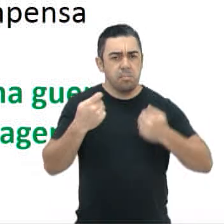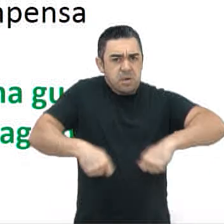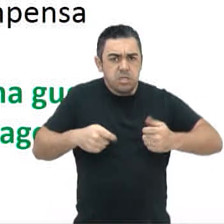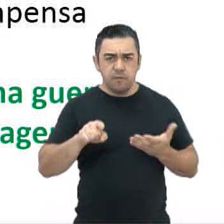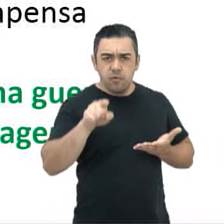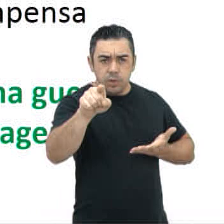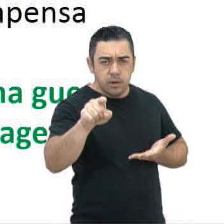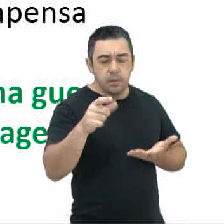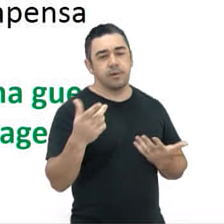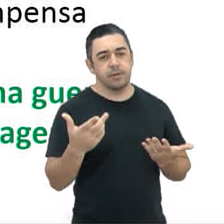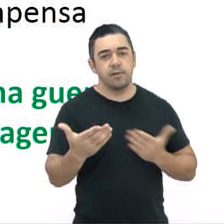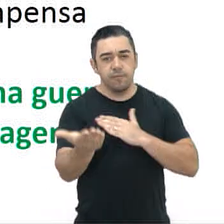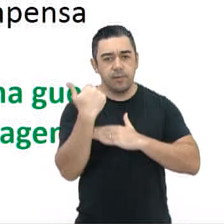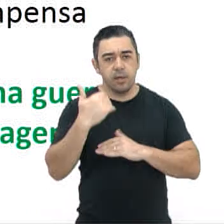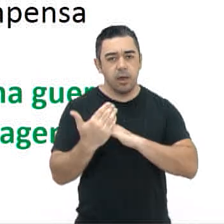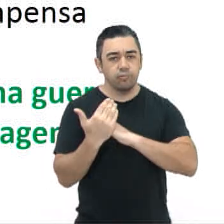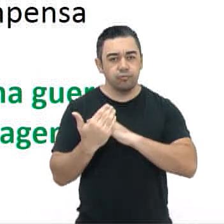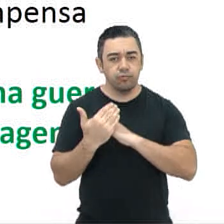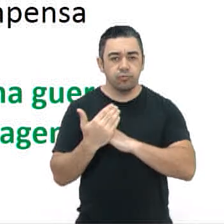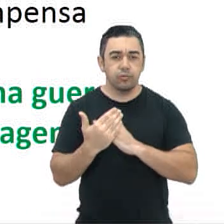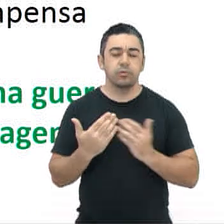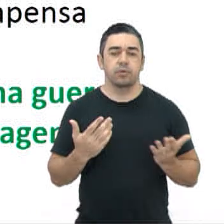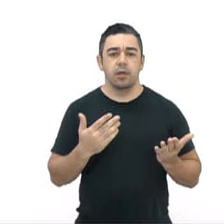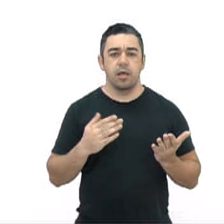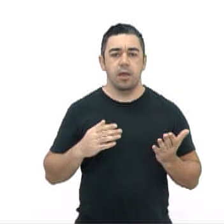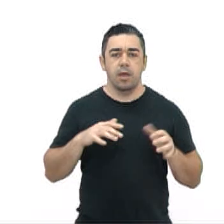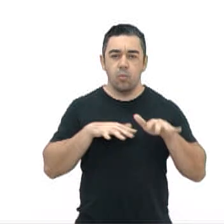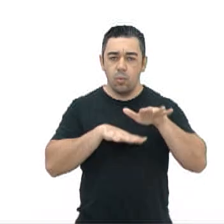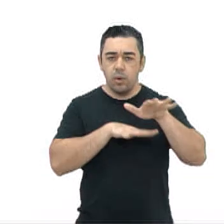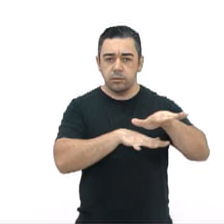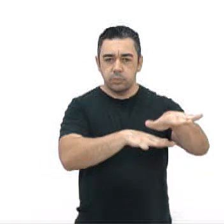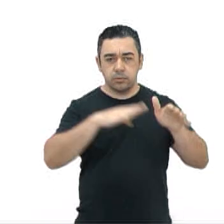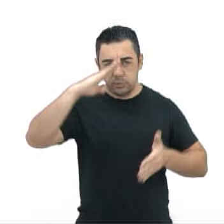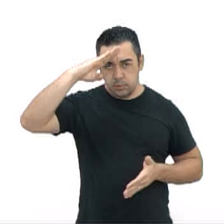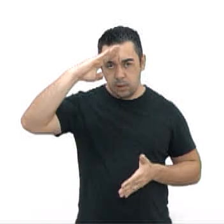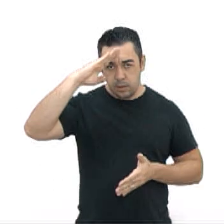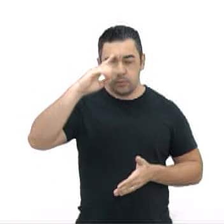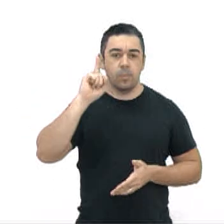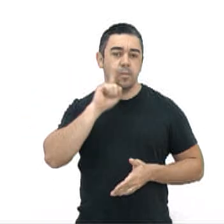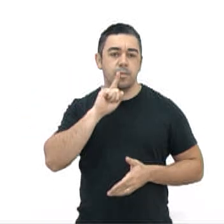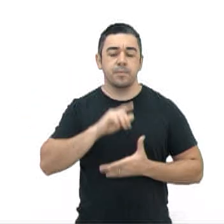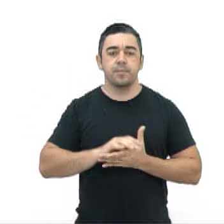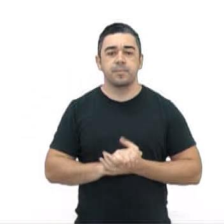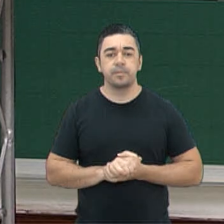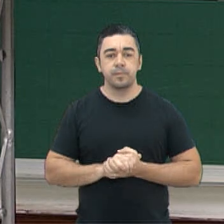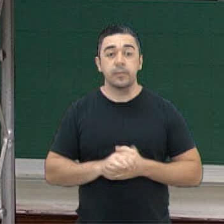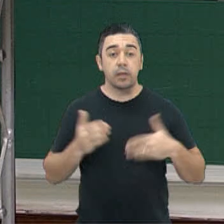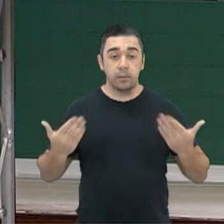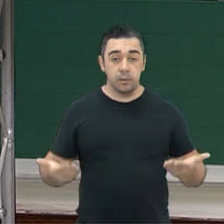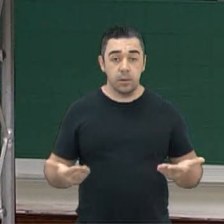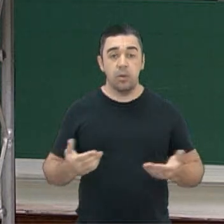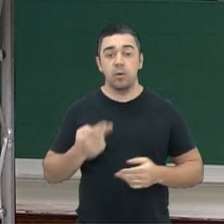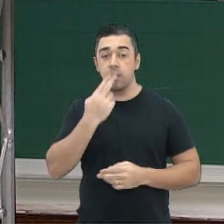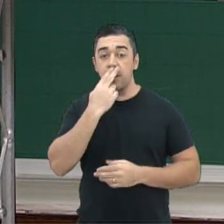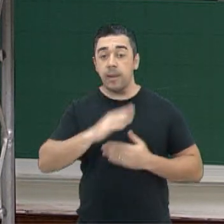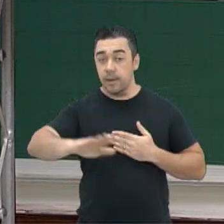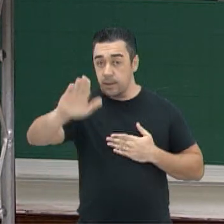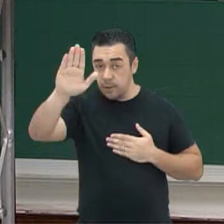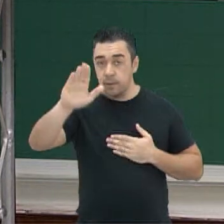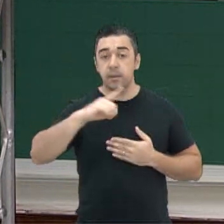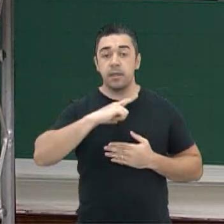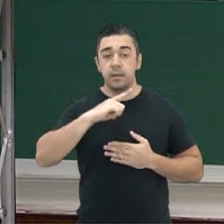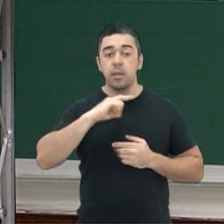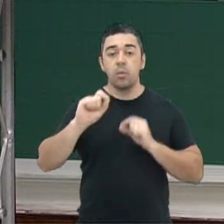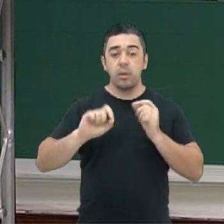precisamos de você, vem aqui ajudar o exército norte-americano. Enquanto isso, Hitler tem a Europa nas